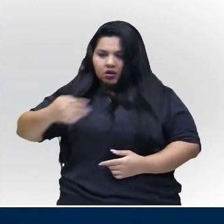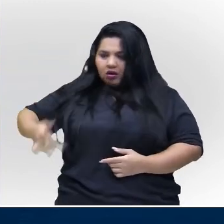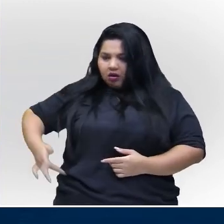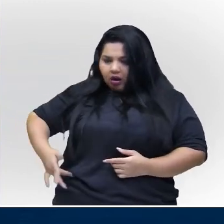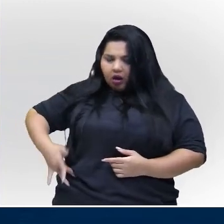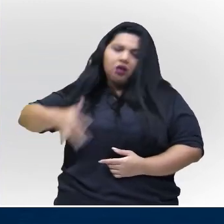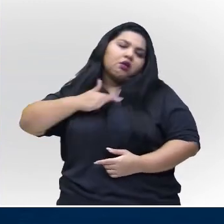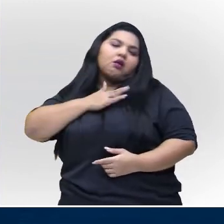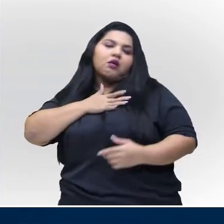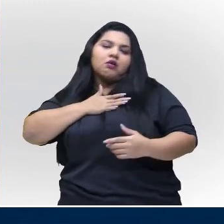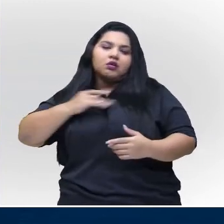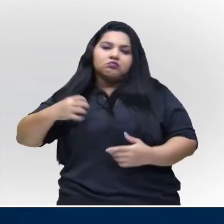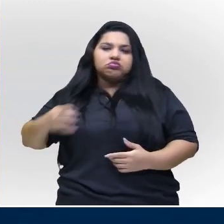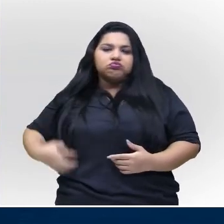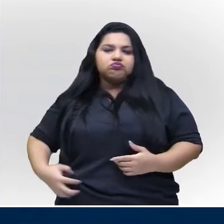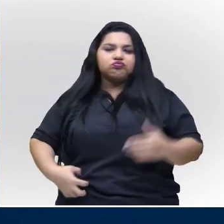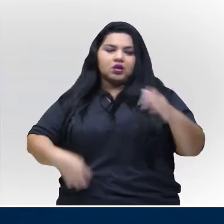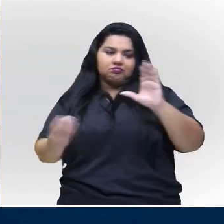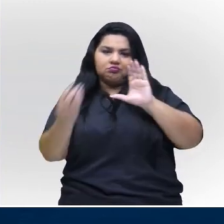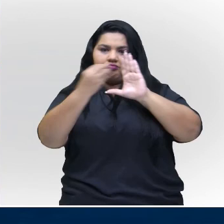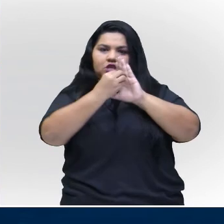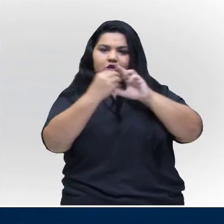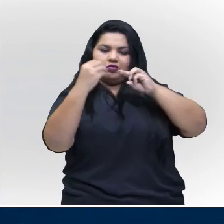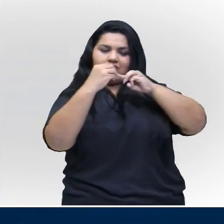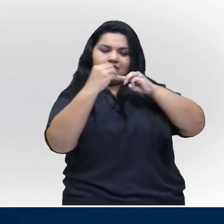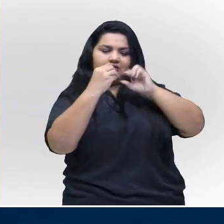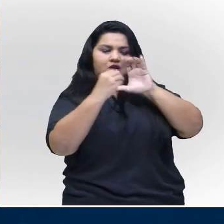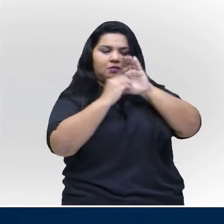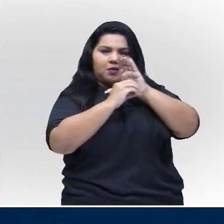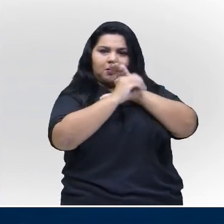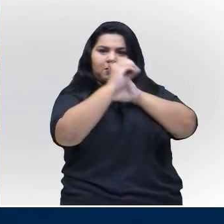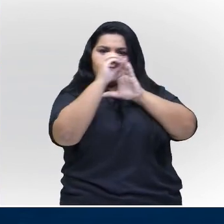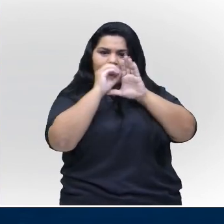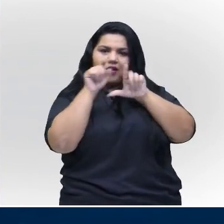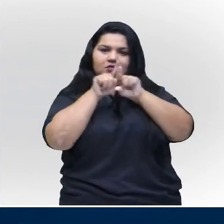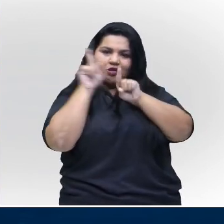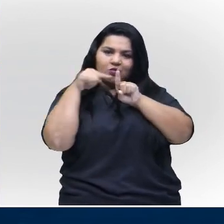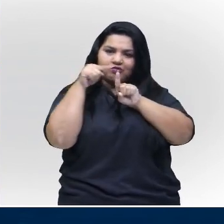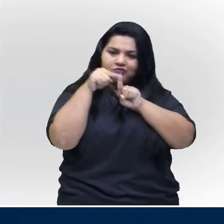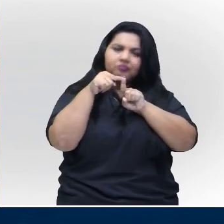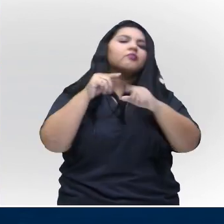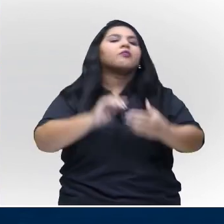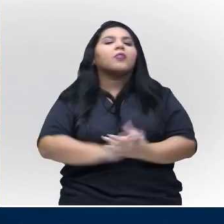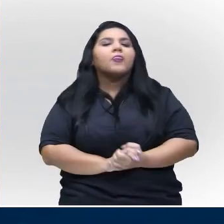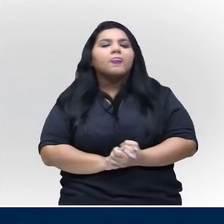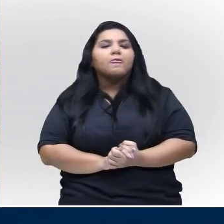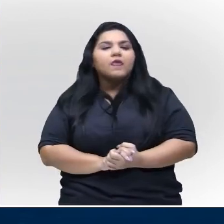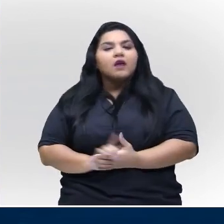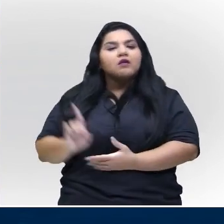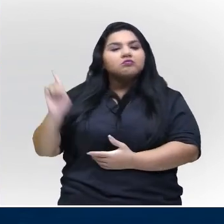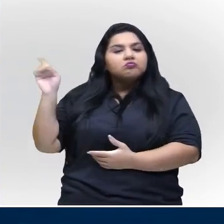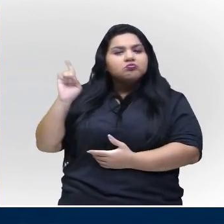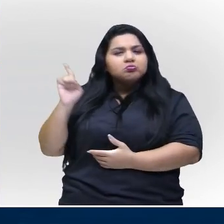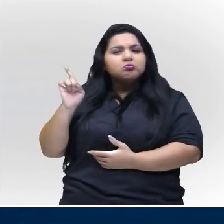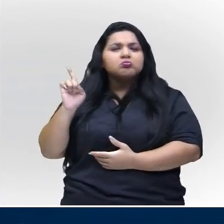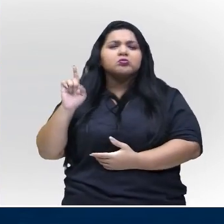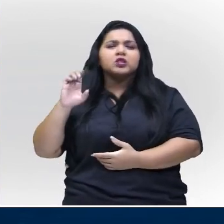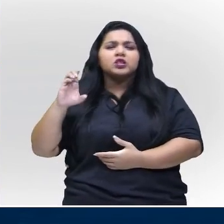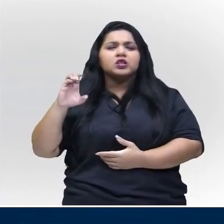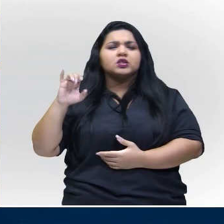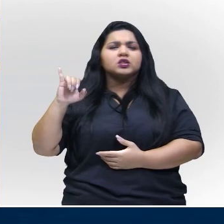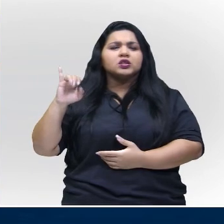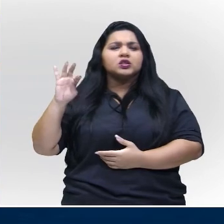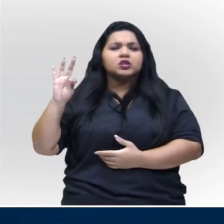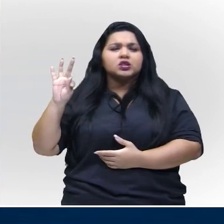no diminutivo, né? Organelas. Nós temos também o citossol, que é o líquido viscoso